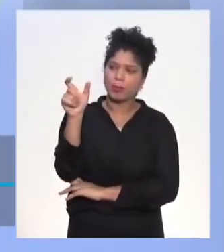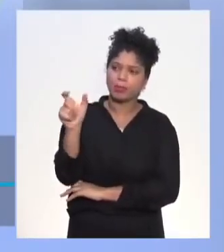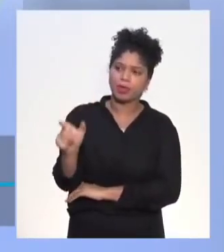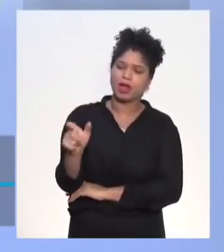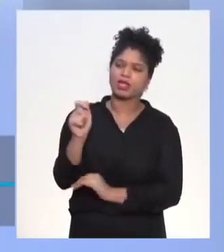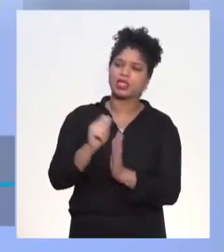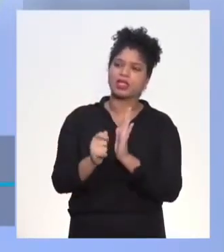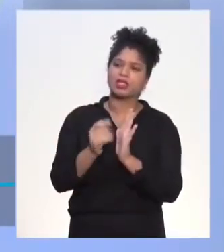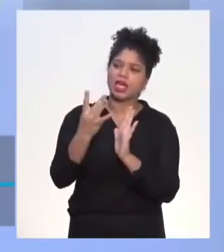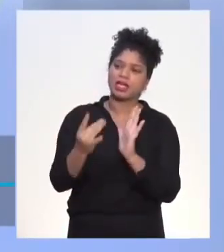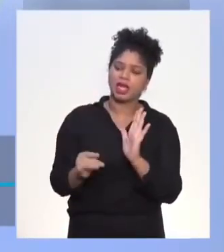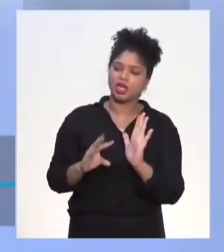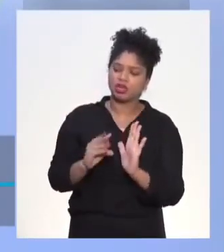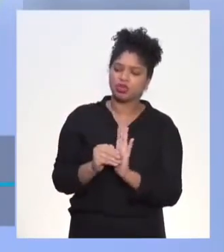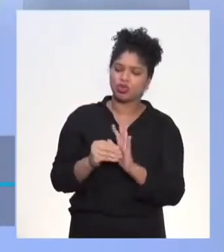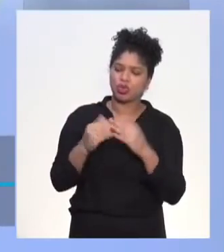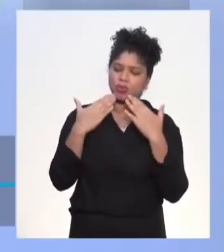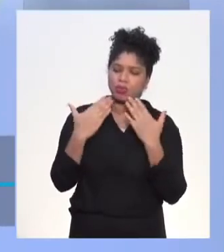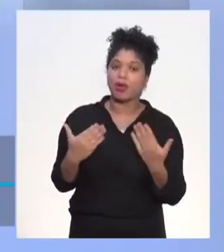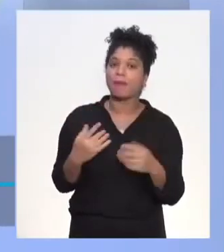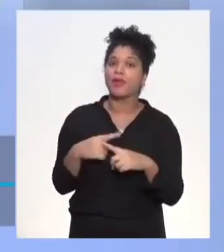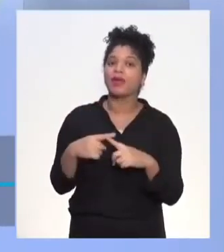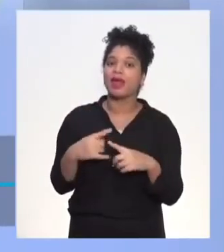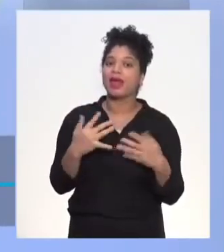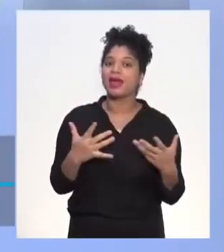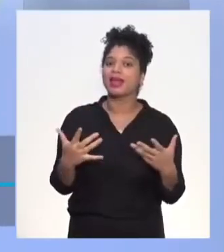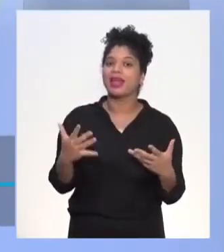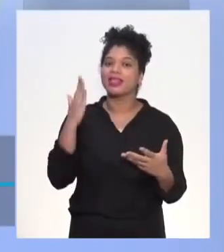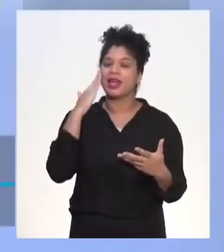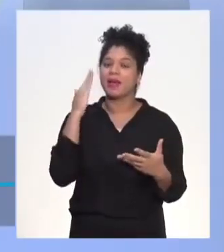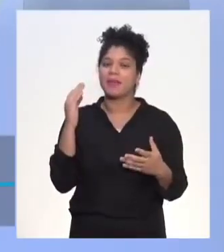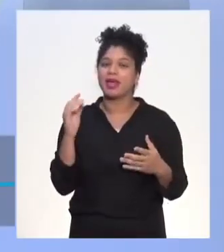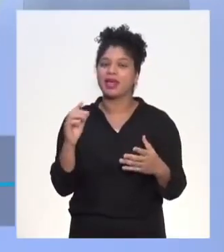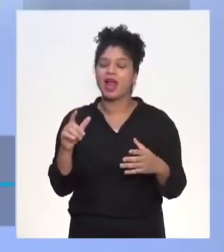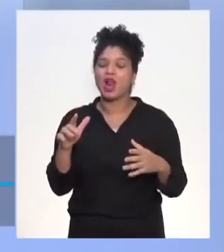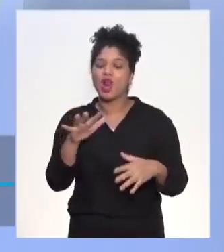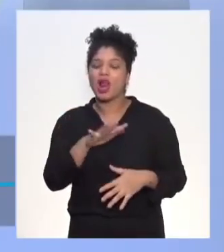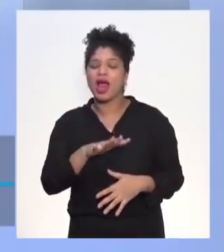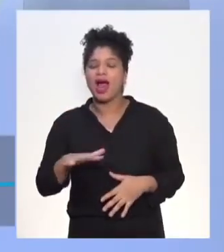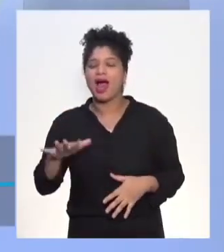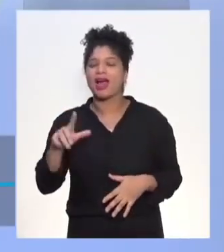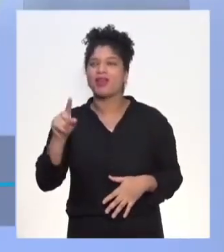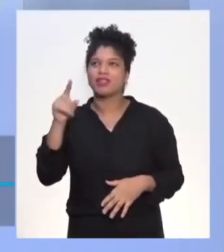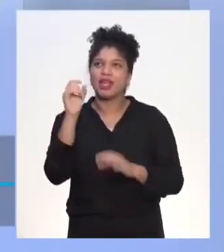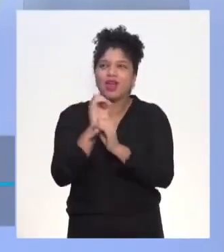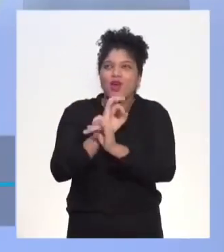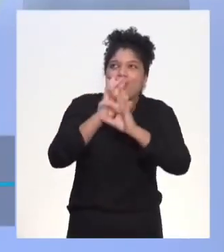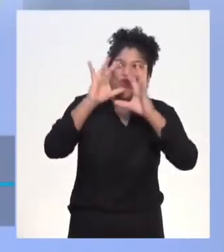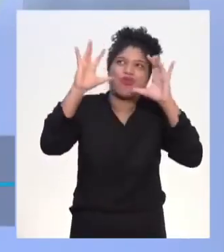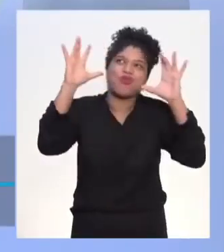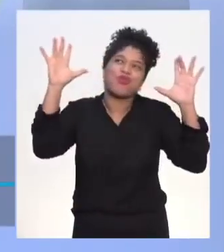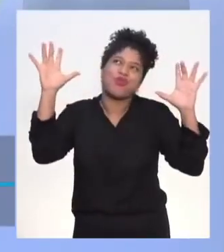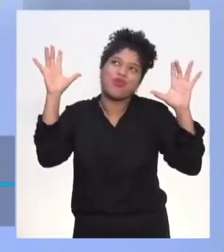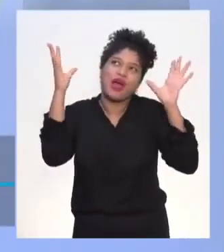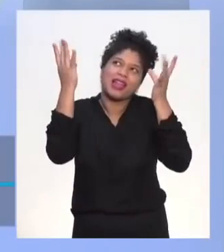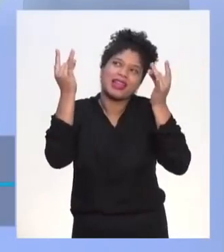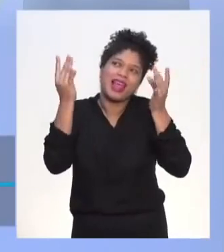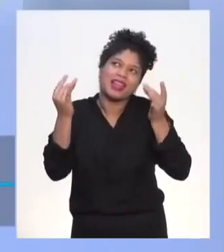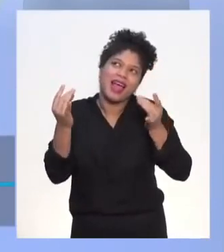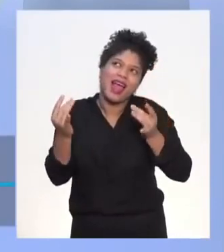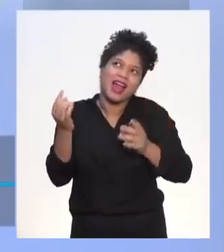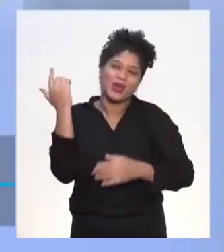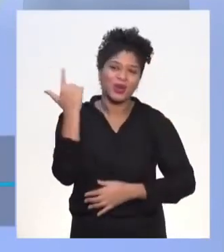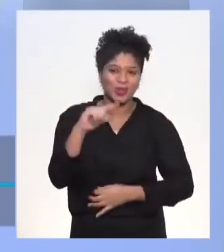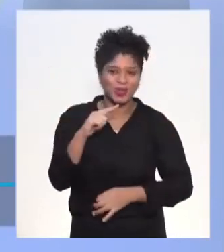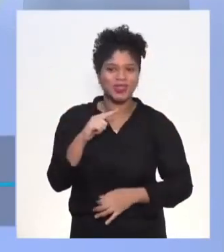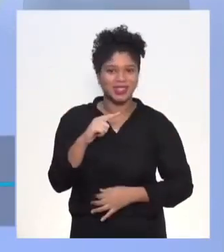está dando muito detalhe, tem muito detalhe. Por quê? Porque está elaborando o espaço para que você pense direitinho no que vai